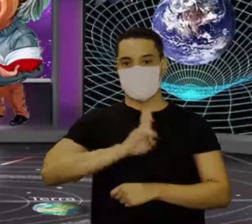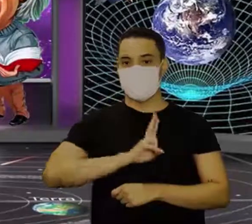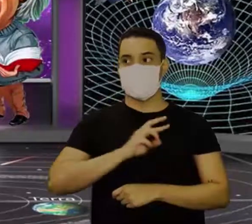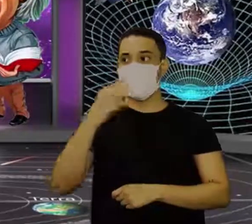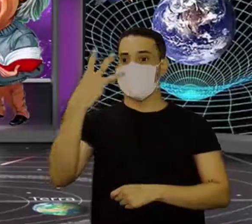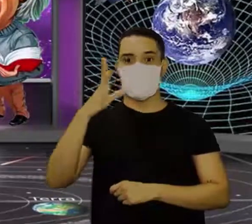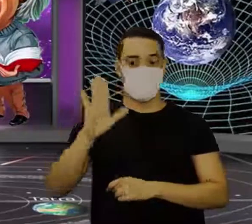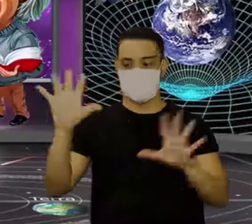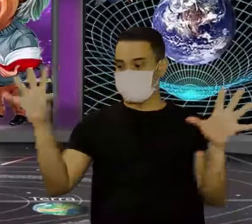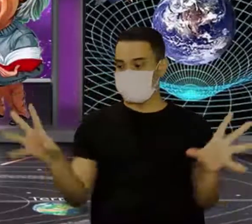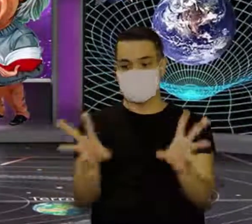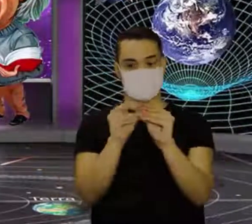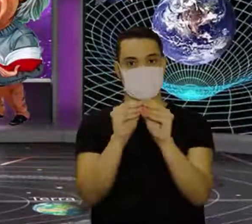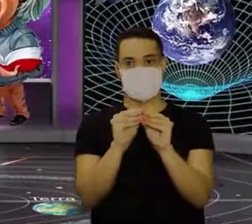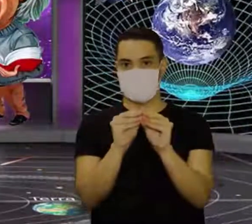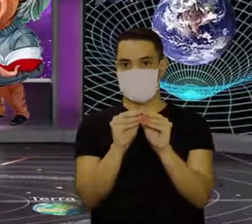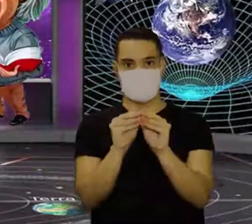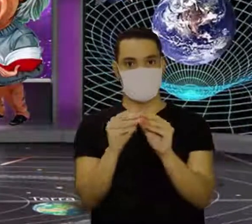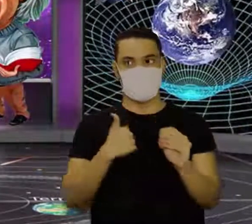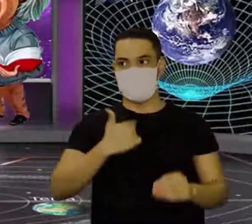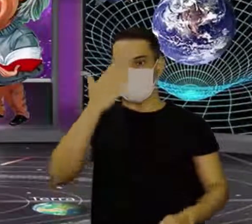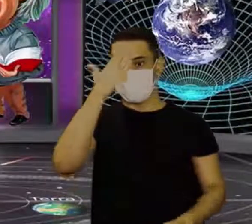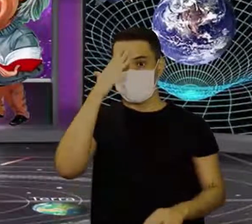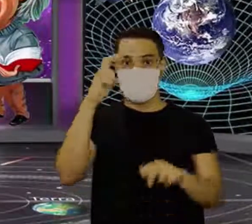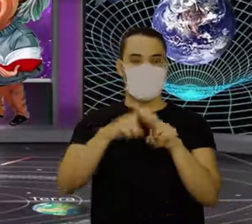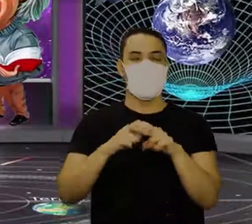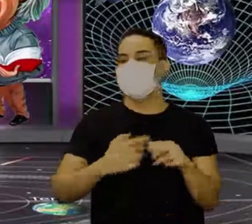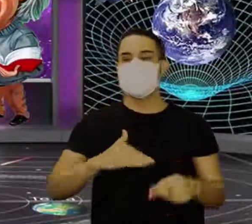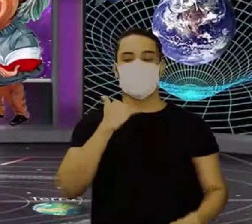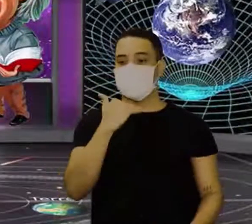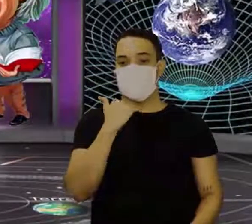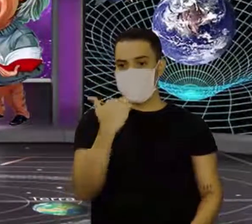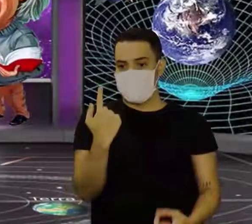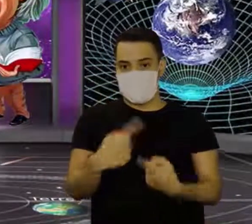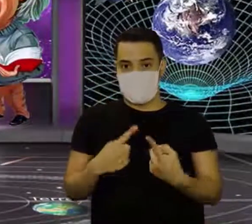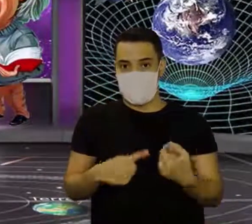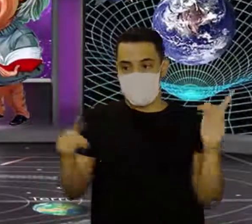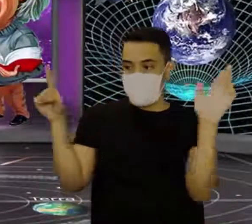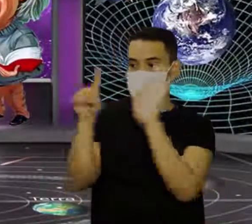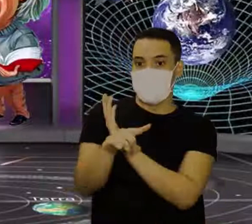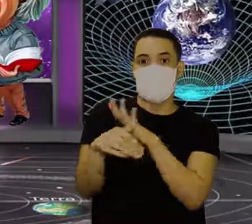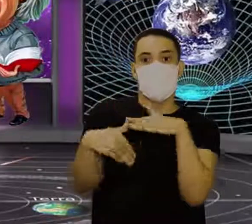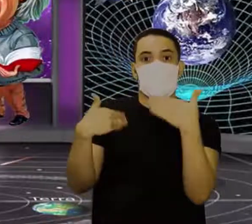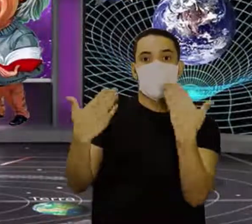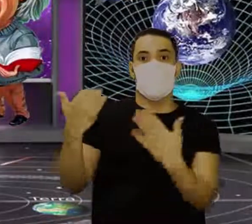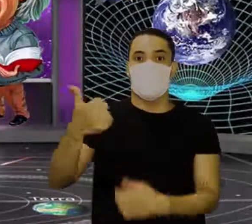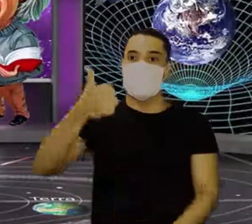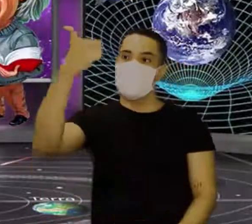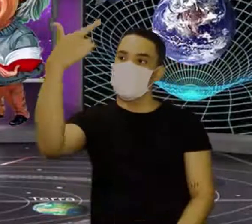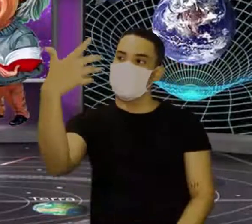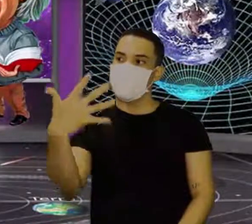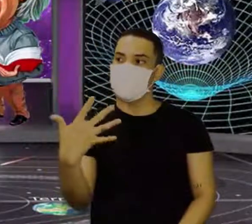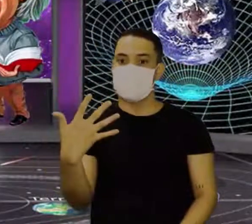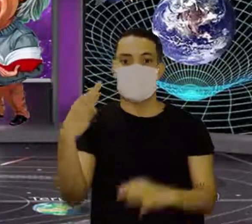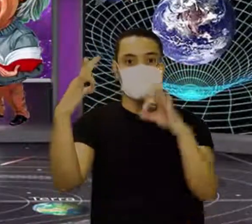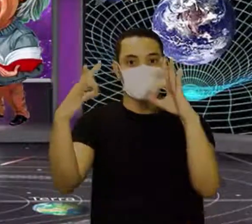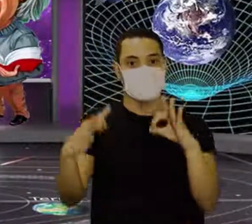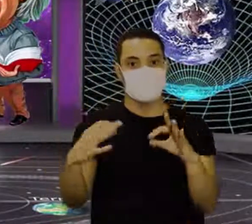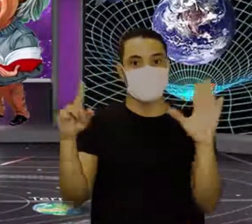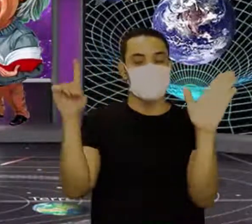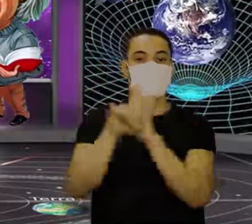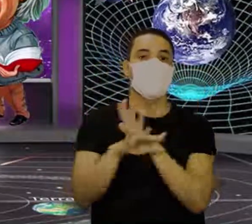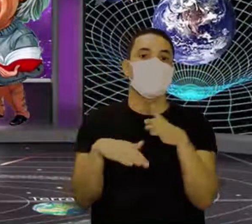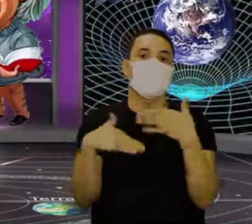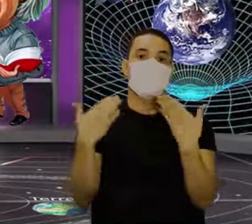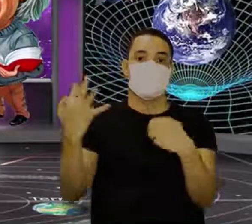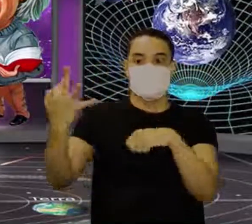já é correta. Ah, mas o 2 não é. Não interessa. O que ele está perguntando quais são as afirmativas. Ele perguntou se algum deles